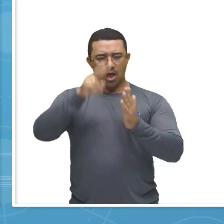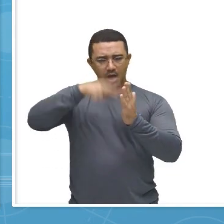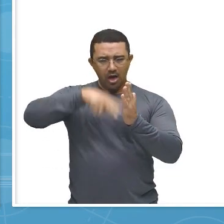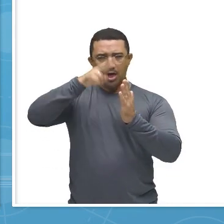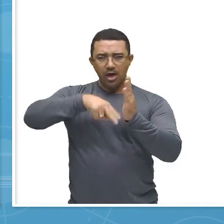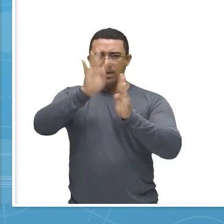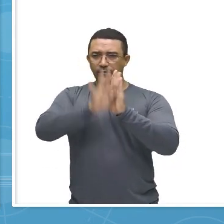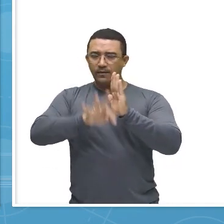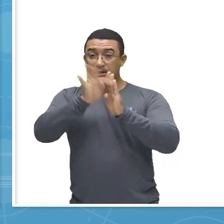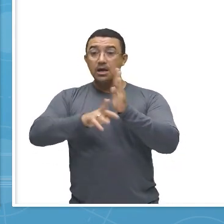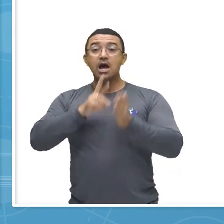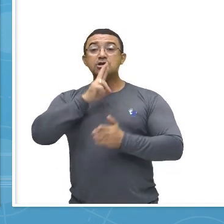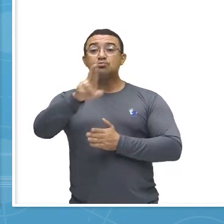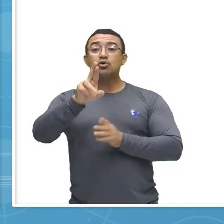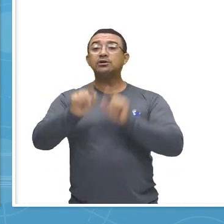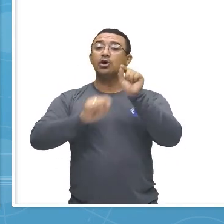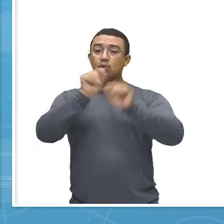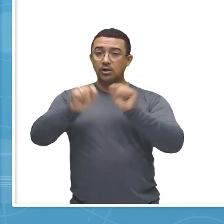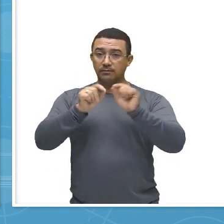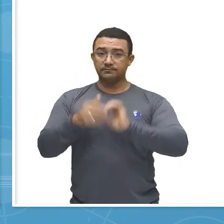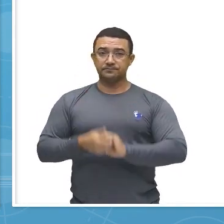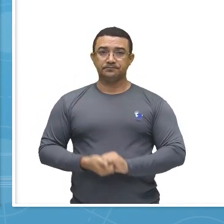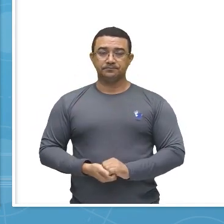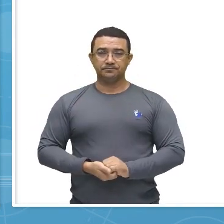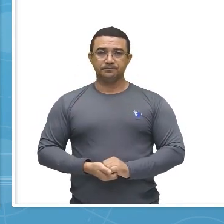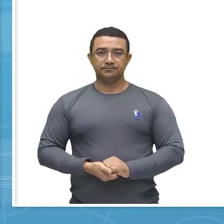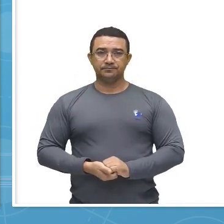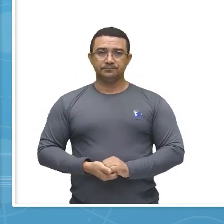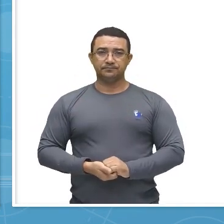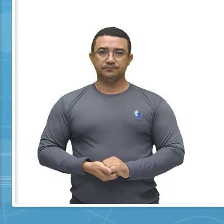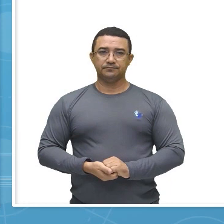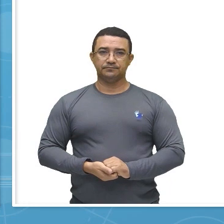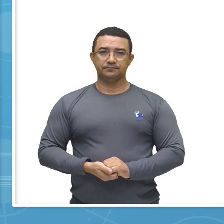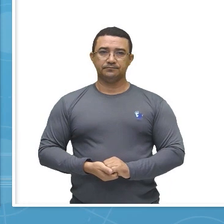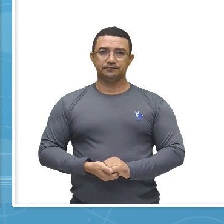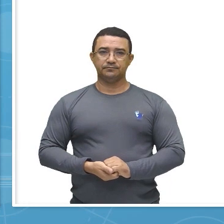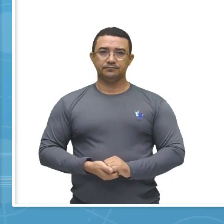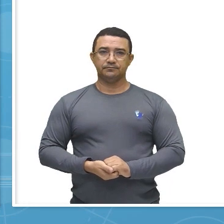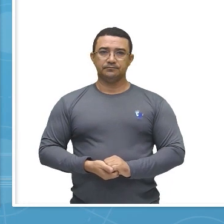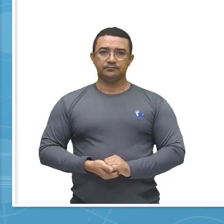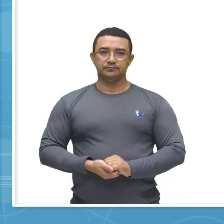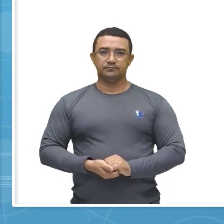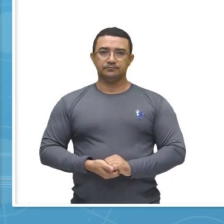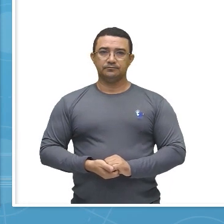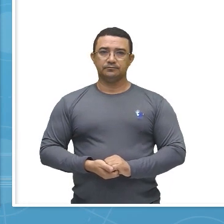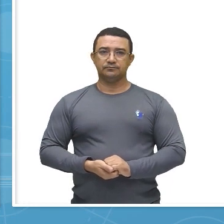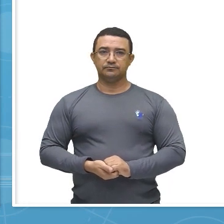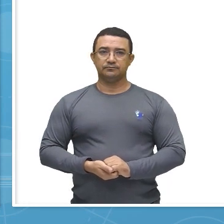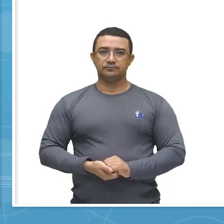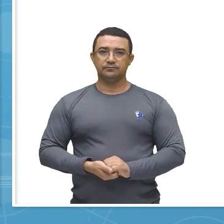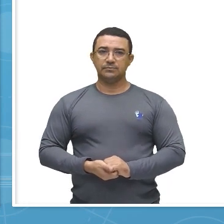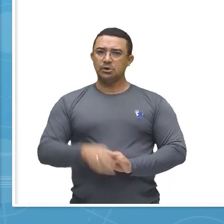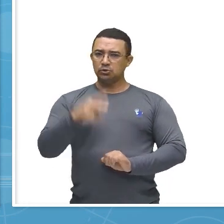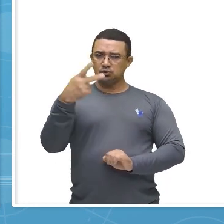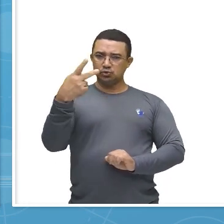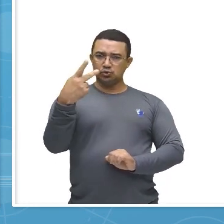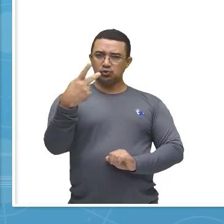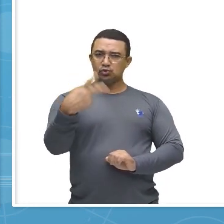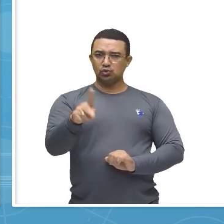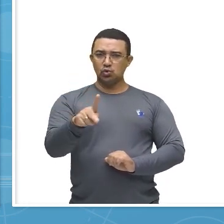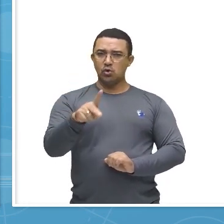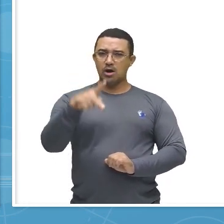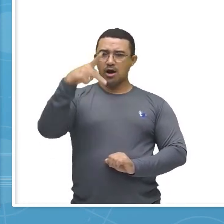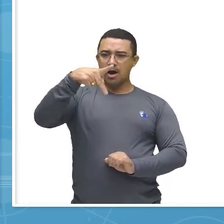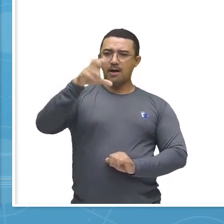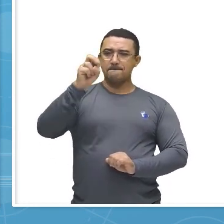e vai responder o seguinte, olha só, tá aí a segunda questão. Que diz assim, ó, sua ponta era